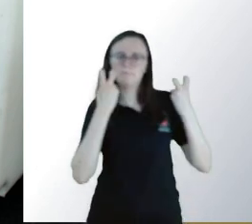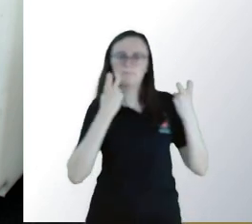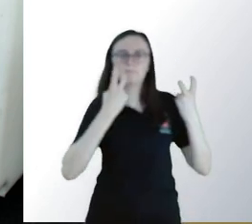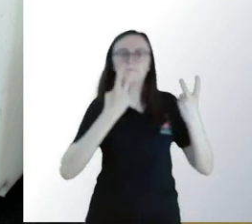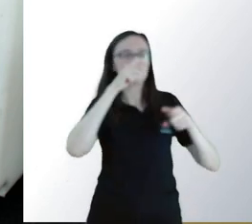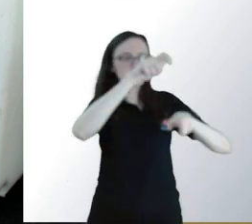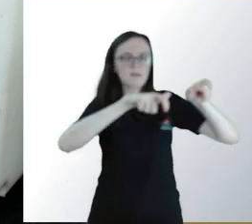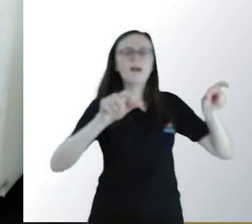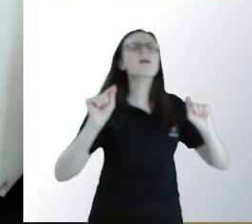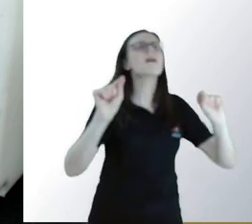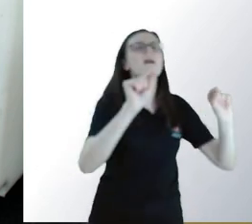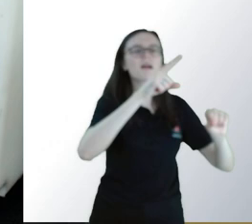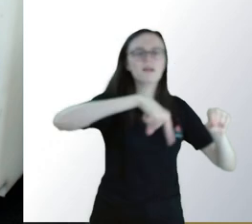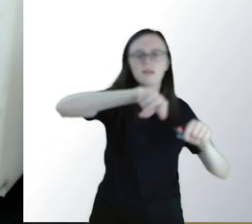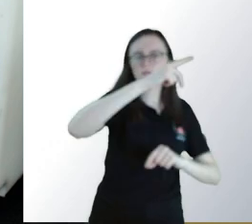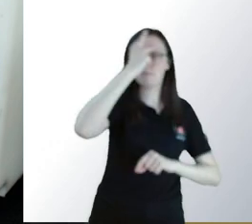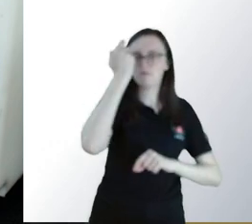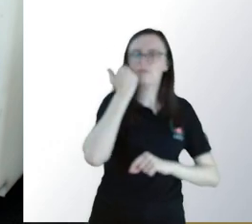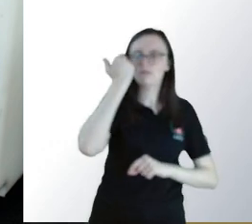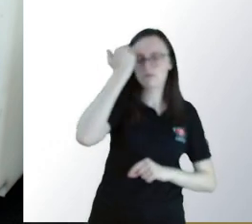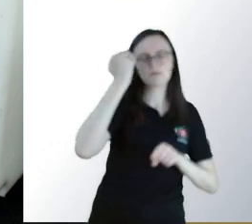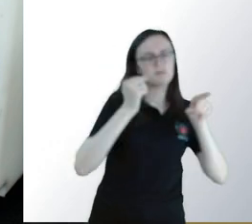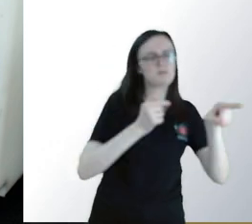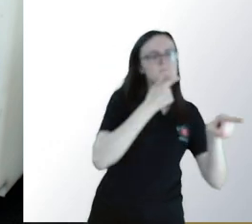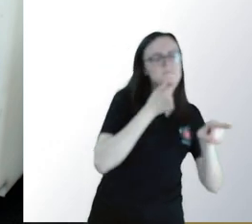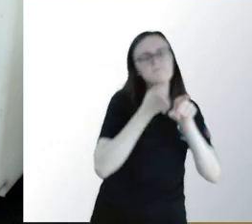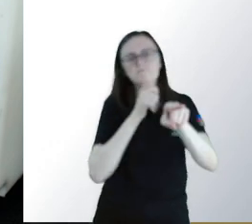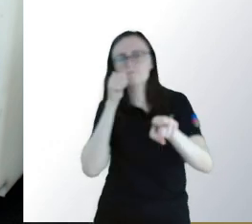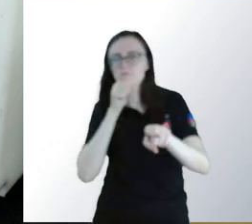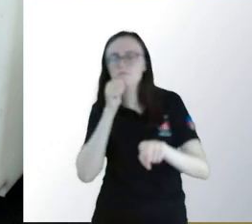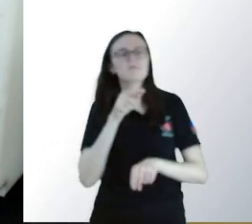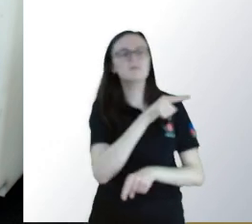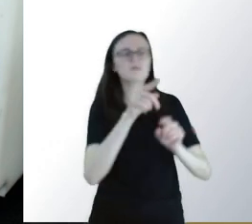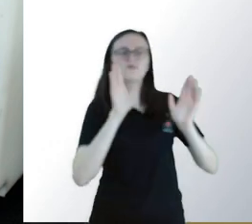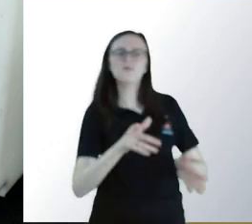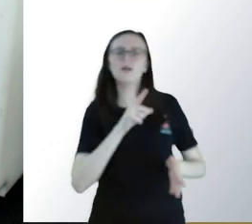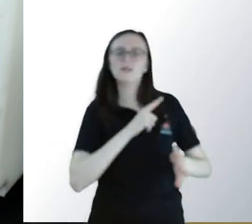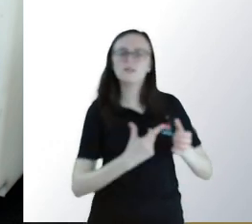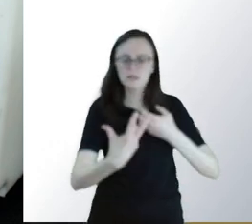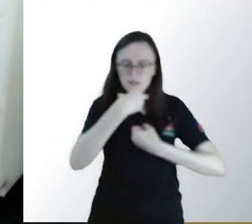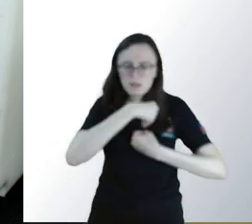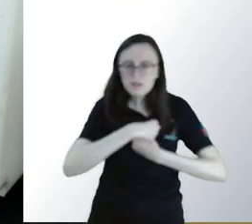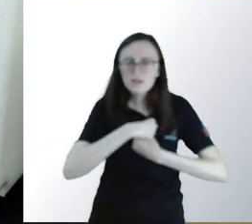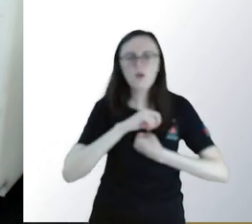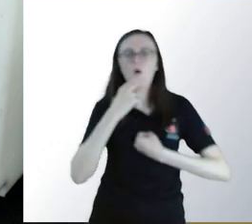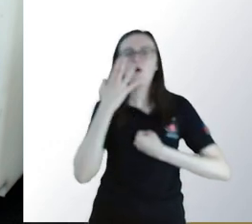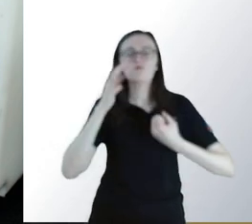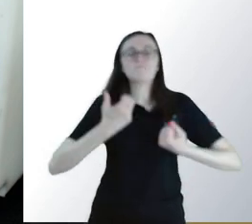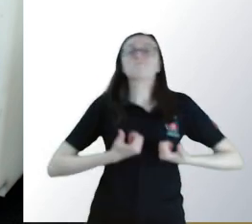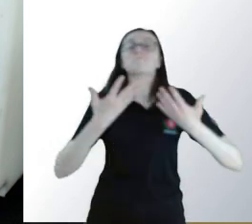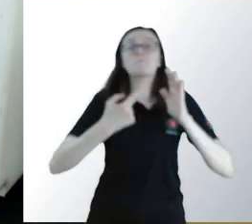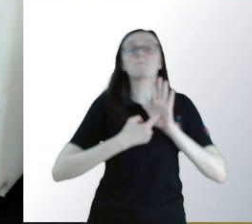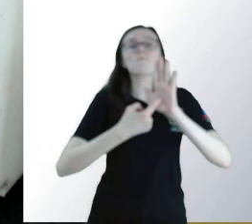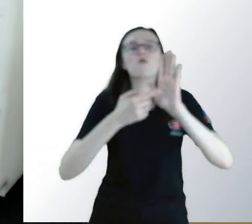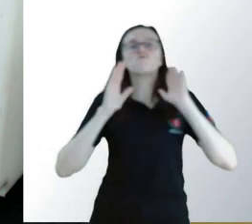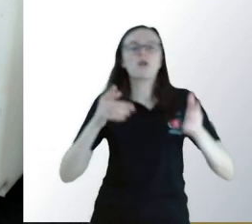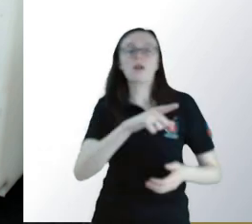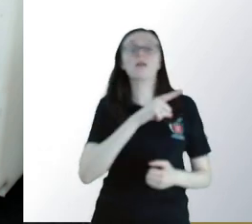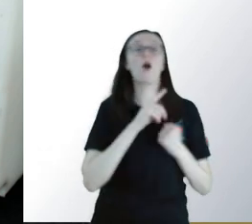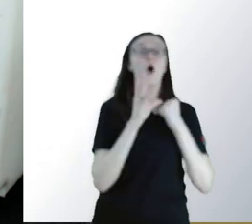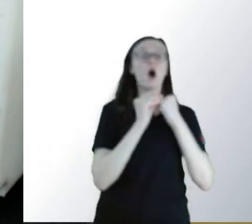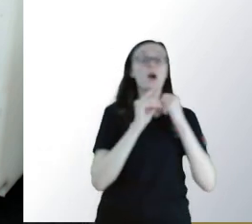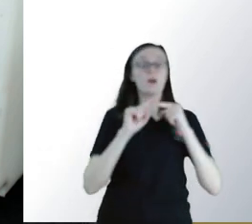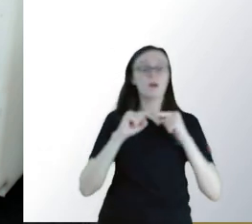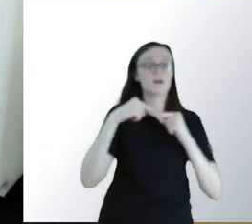esses adolescentes, se esse adolescente ou se essa adolescente tem já um conteúdo sexual, né, um conhecimento que leve a